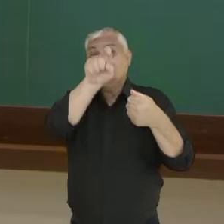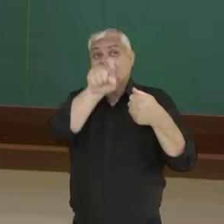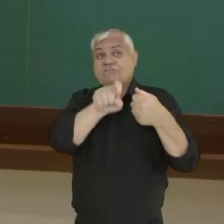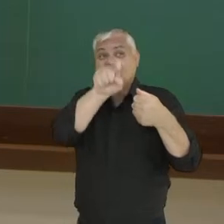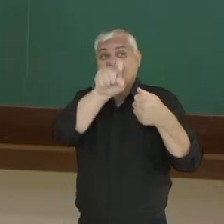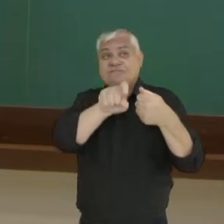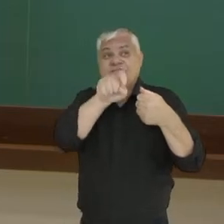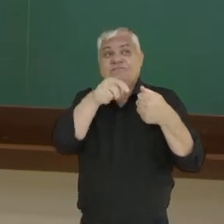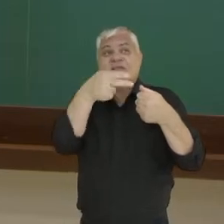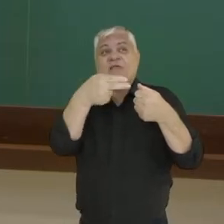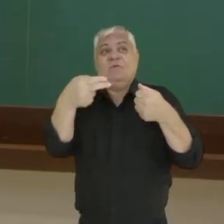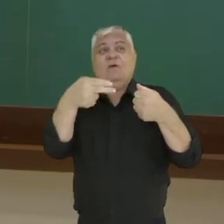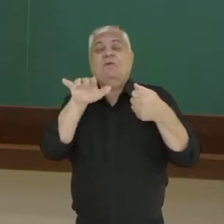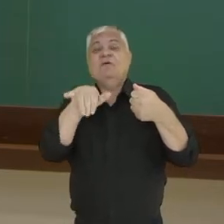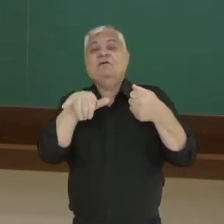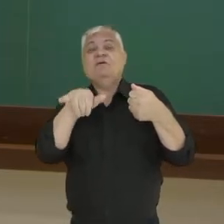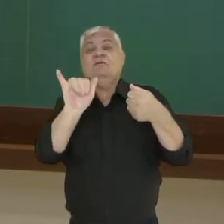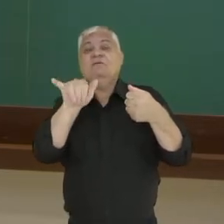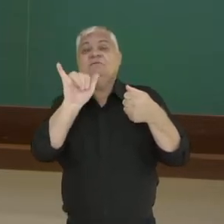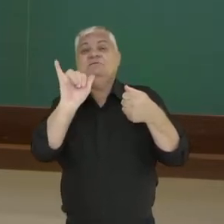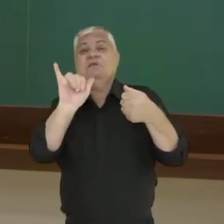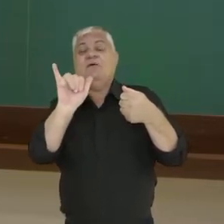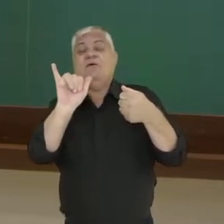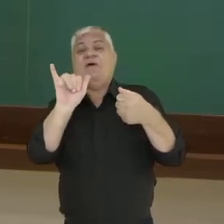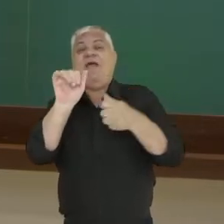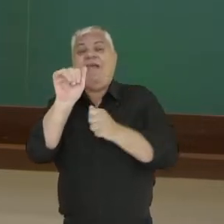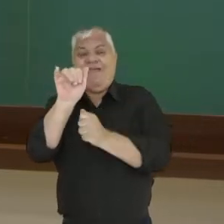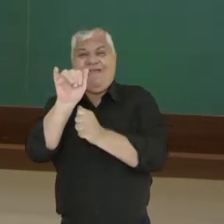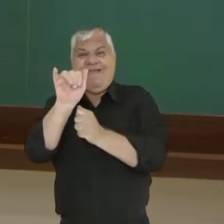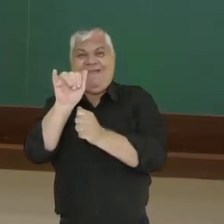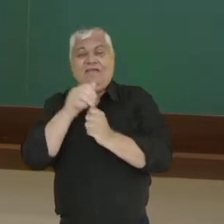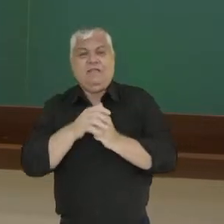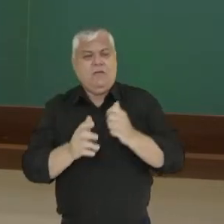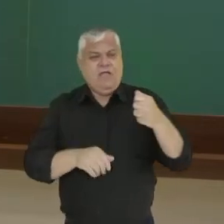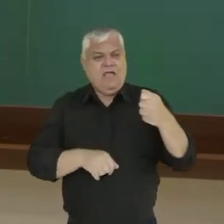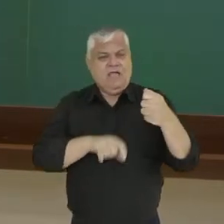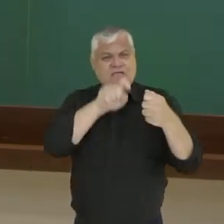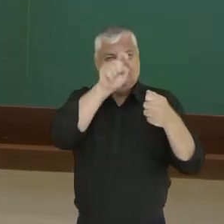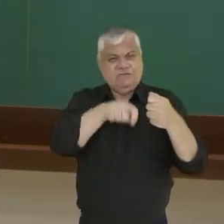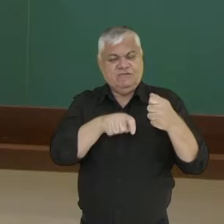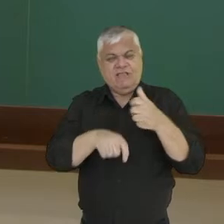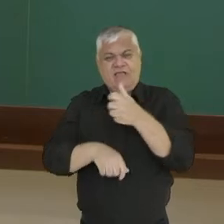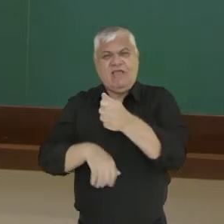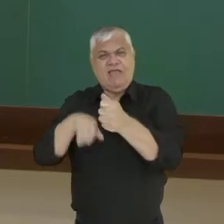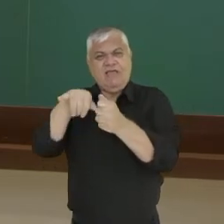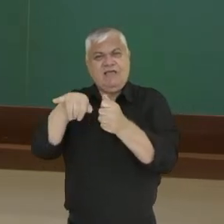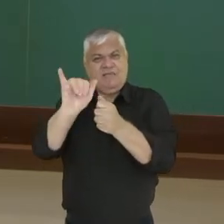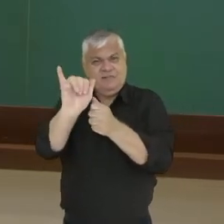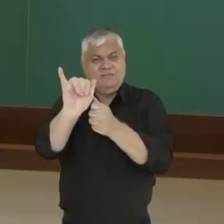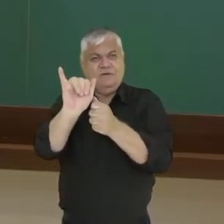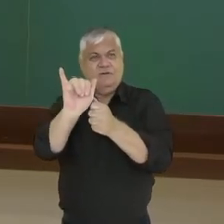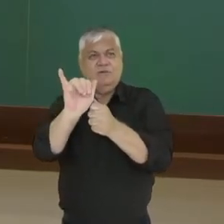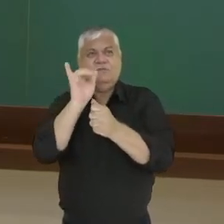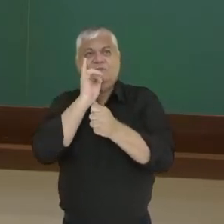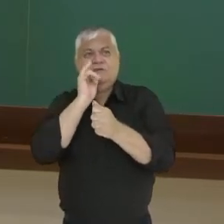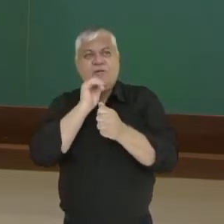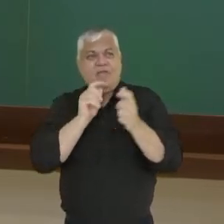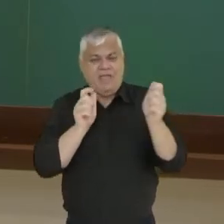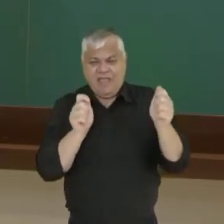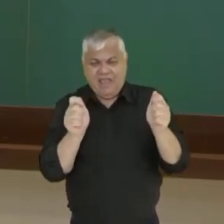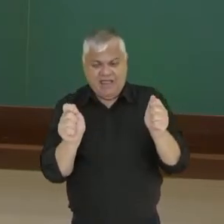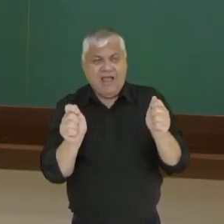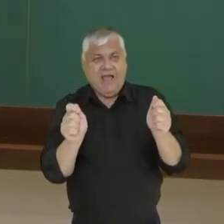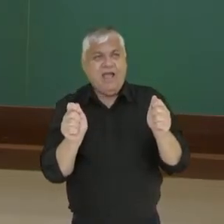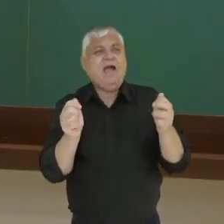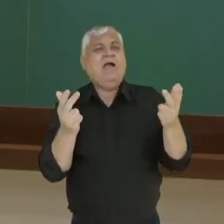é igual a log de y na base a. Se há uma igualdade e os logaritmos têm